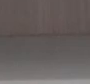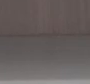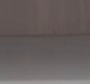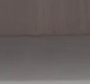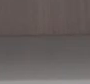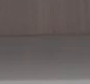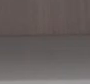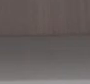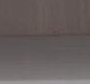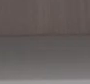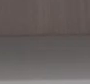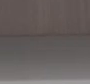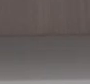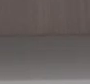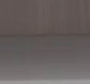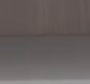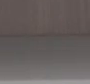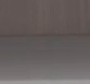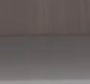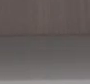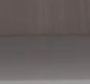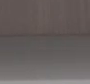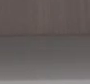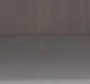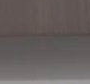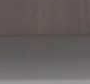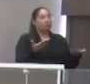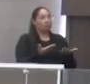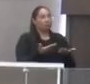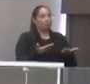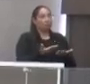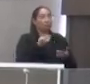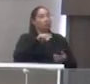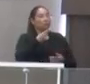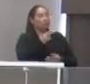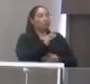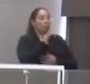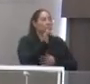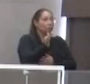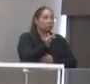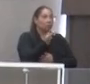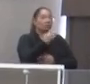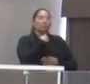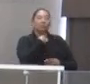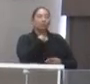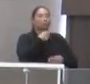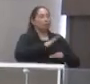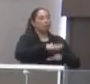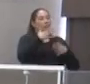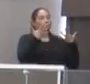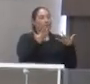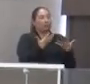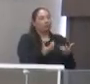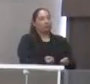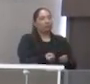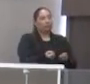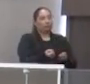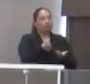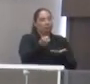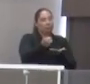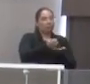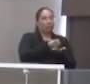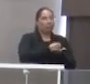de alertar a população e tentar sensibilizar os gestores, a vereadora falou das consequências e dos culpados